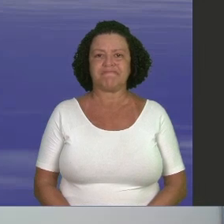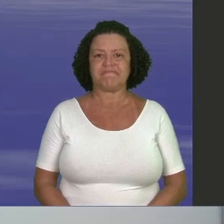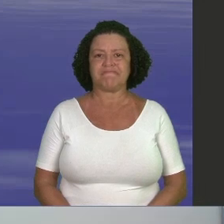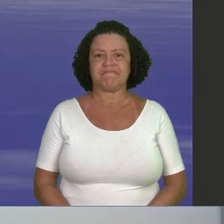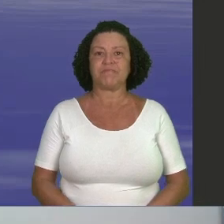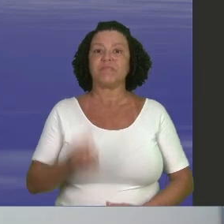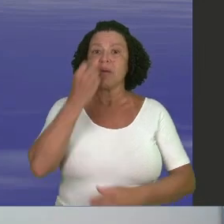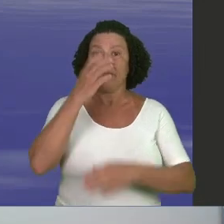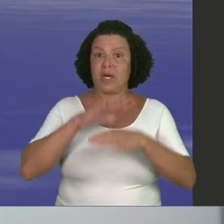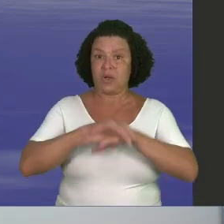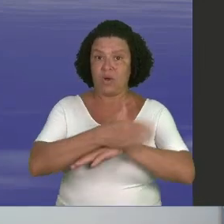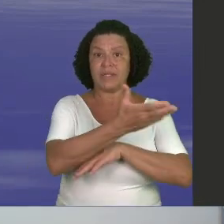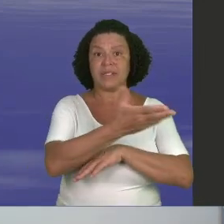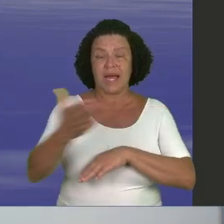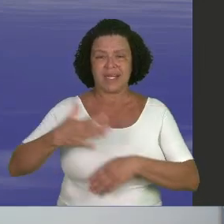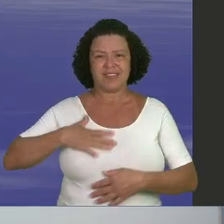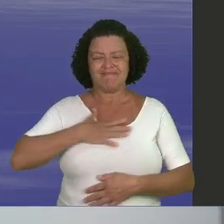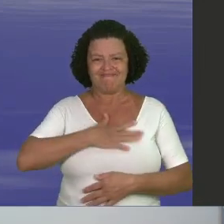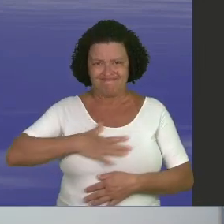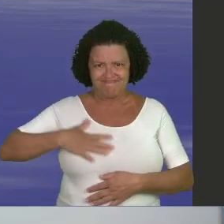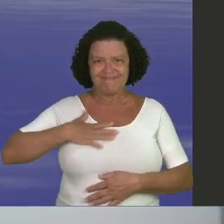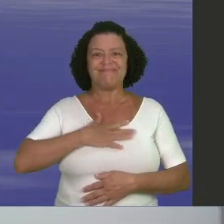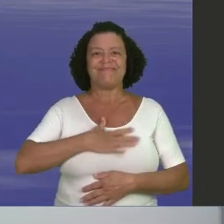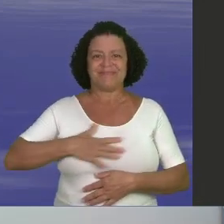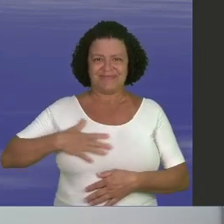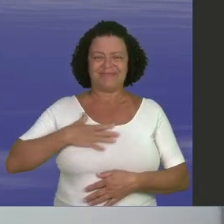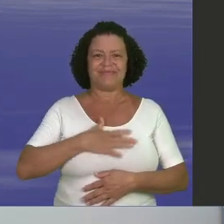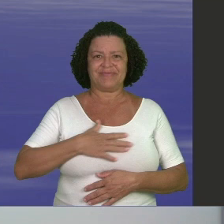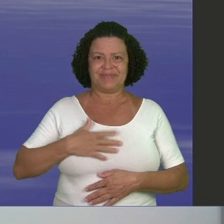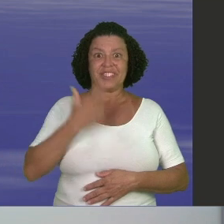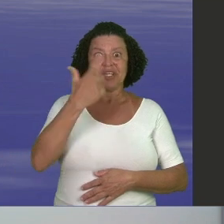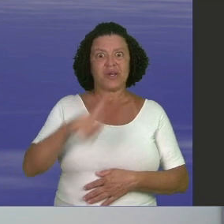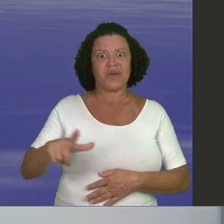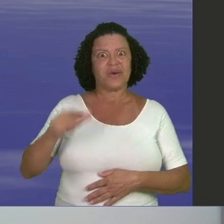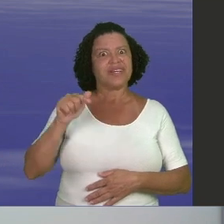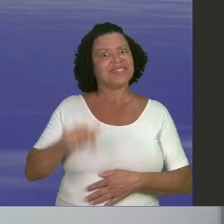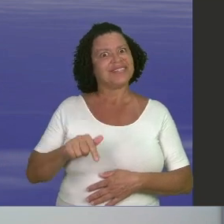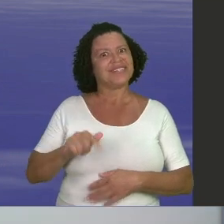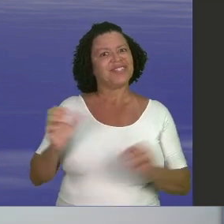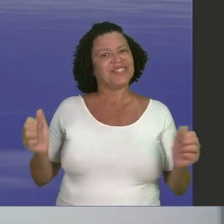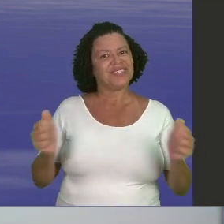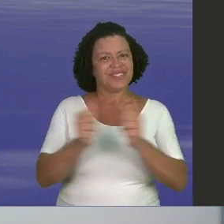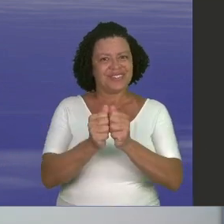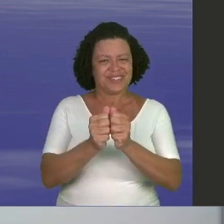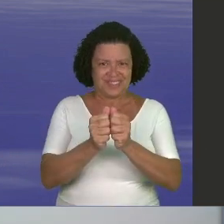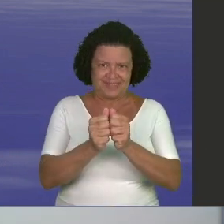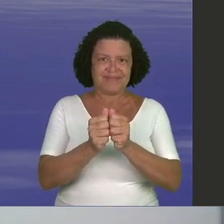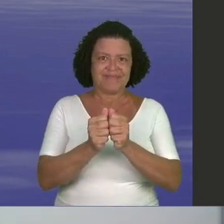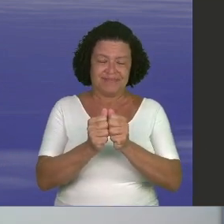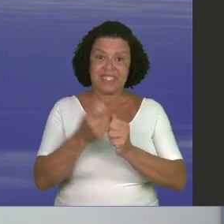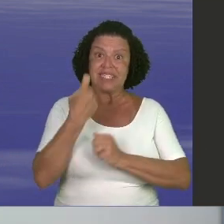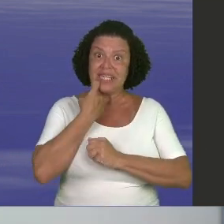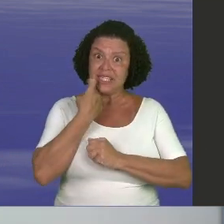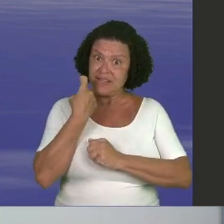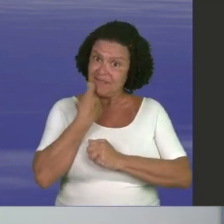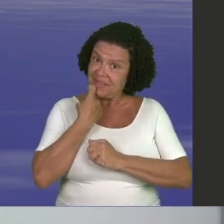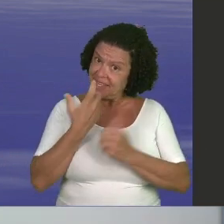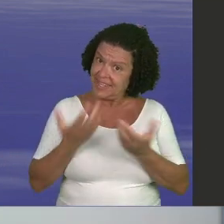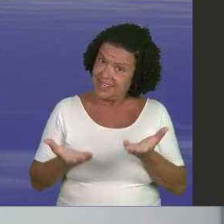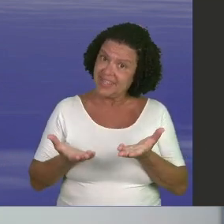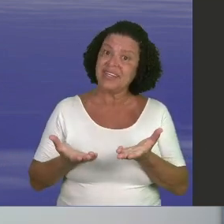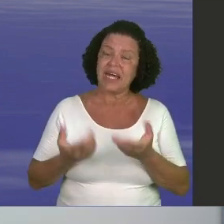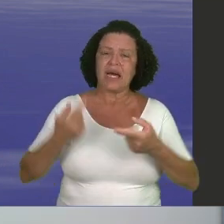boa noite a todos. É com grande satisfação, estamos mais uma noite reunidos em sexta-feira